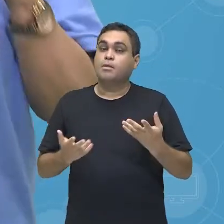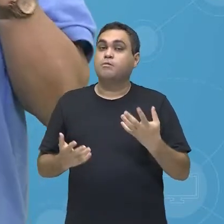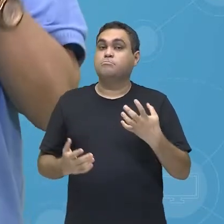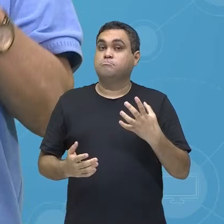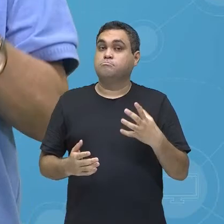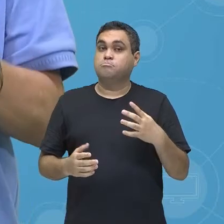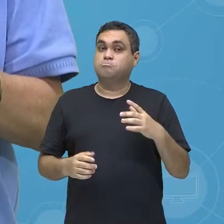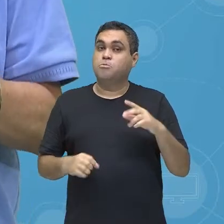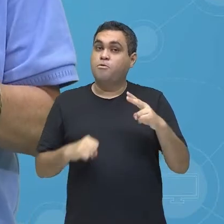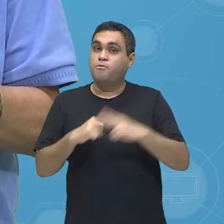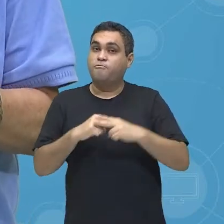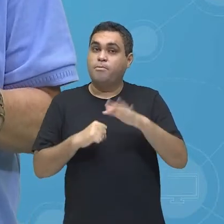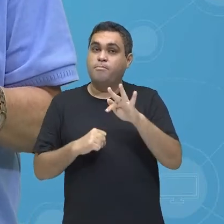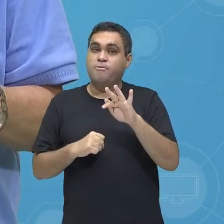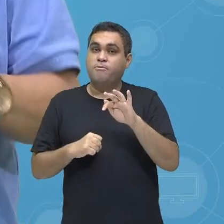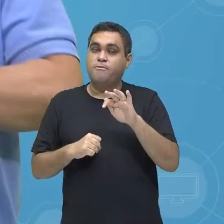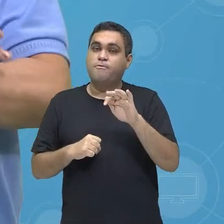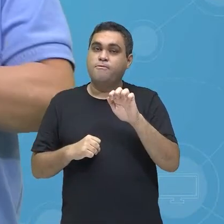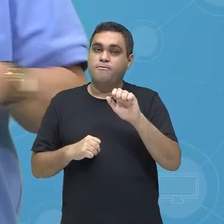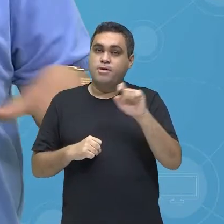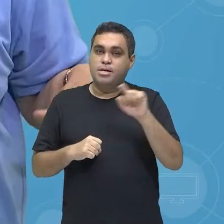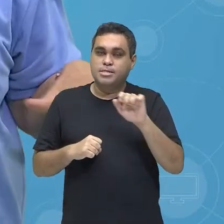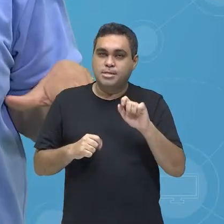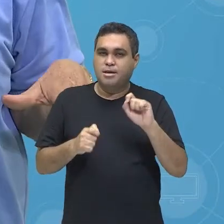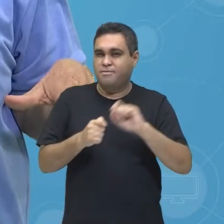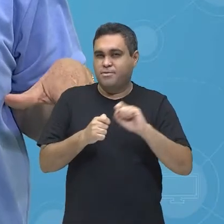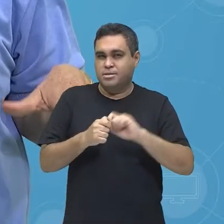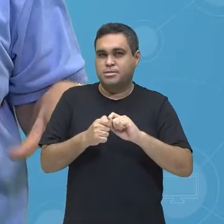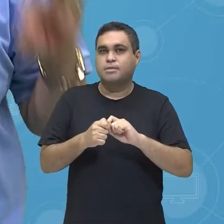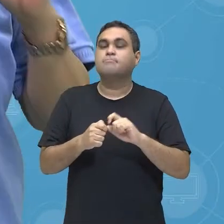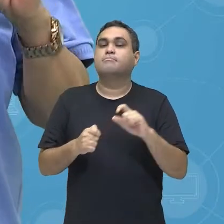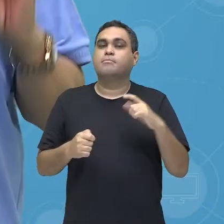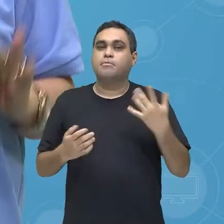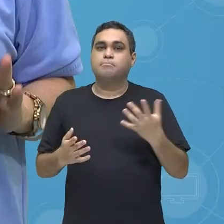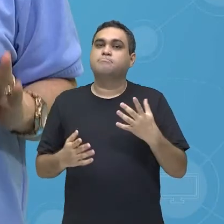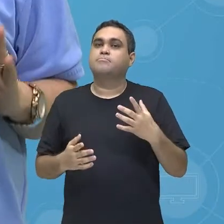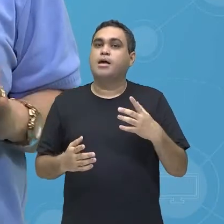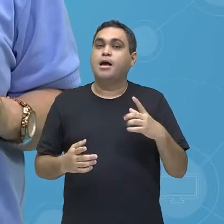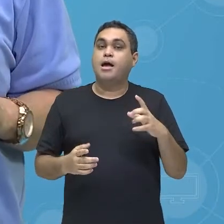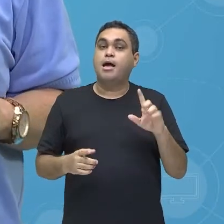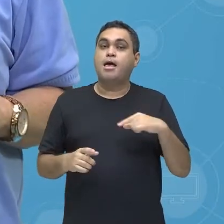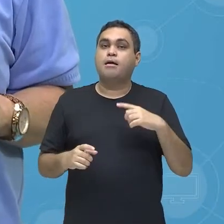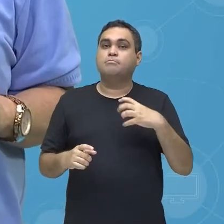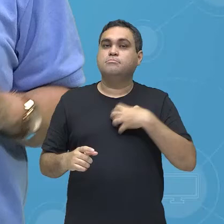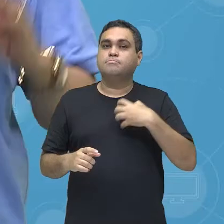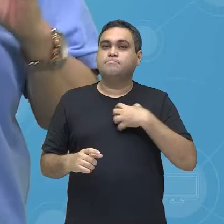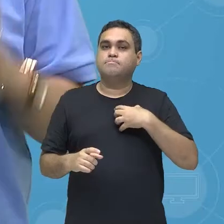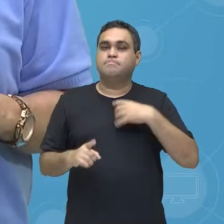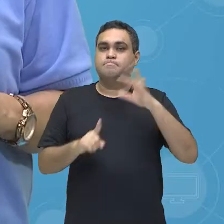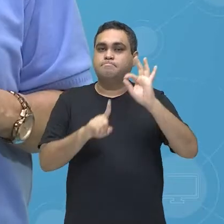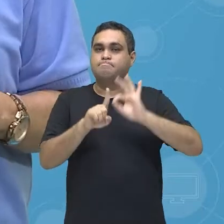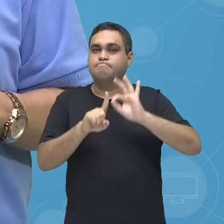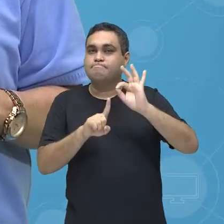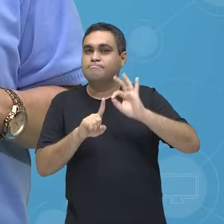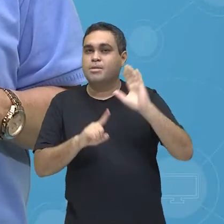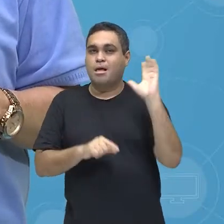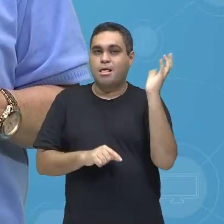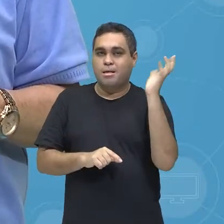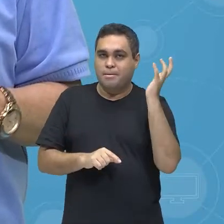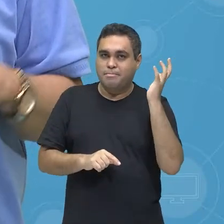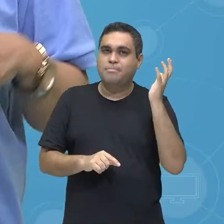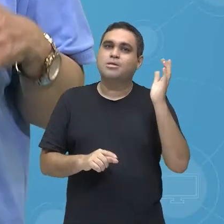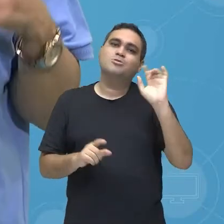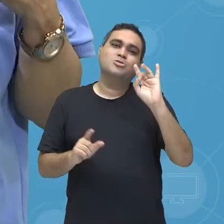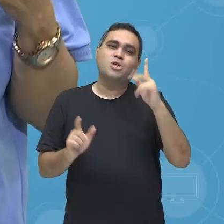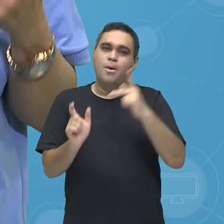fazer aí, no sentido de temperatura, também não possui sujeito na oração. O que temos é apenas o